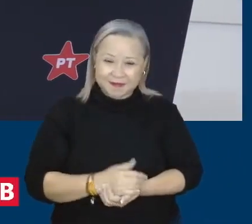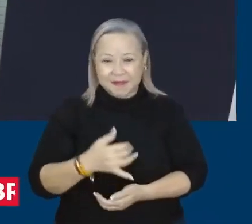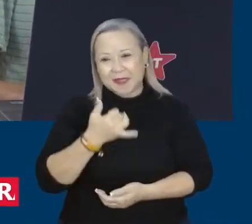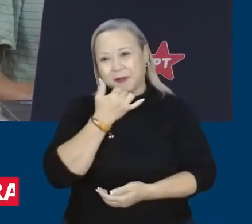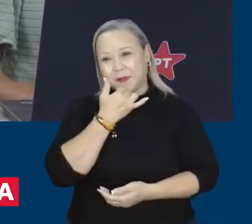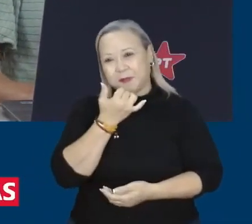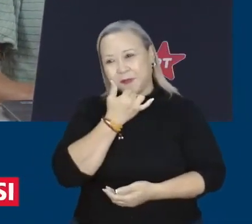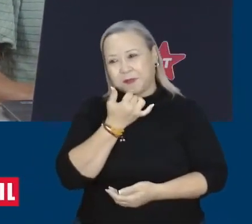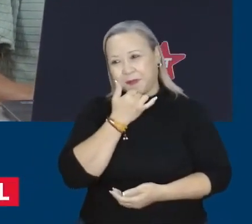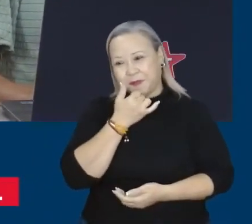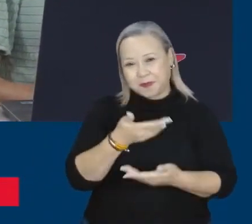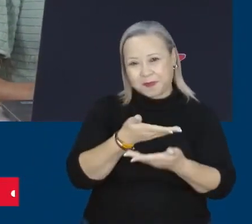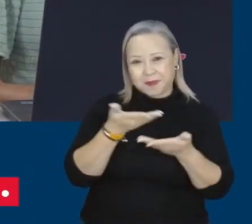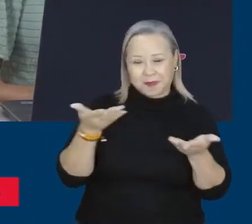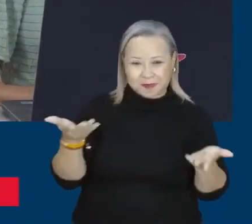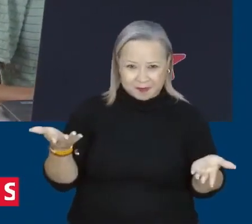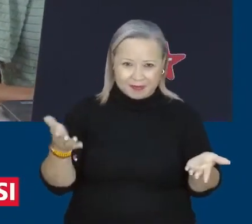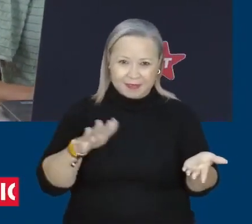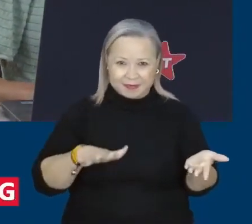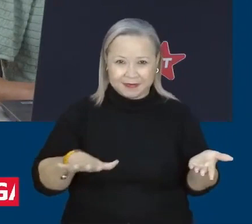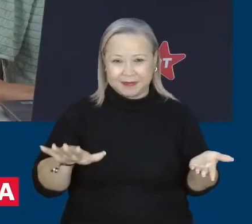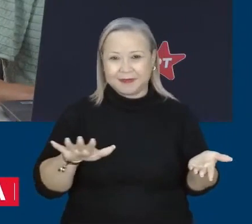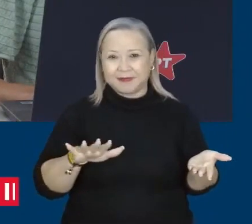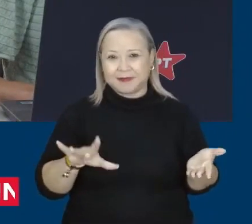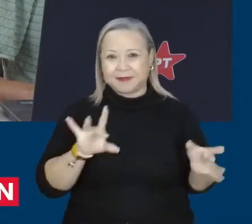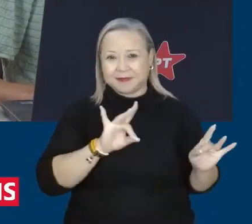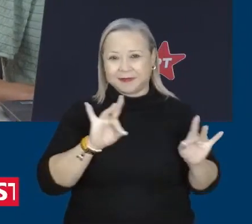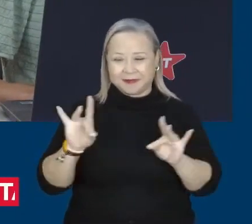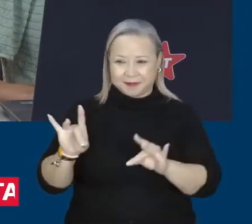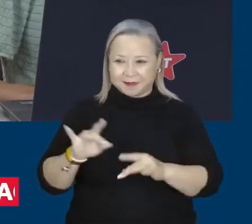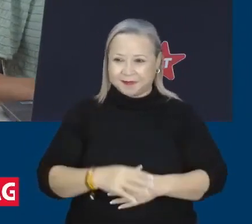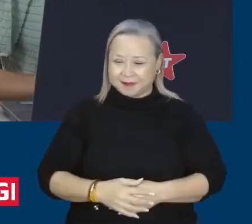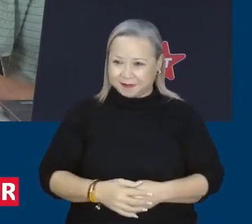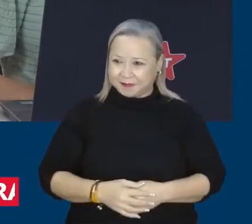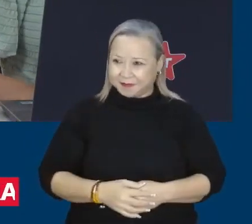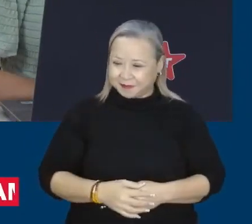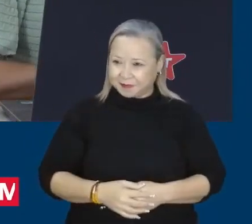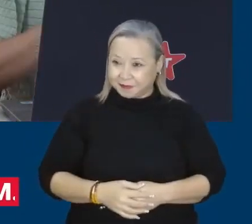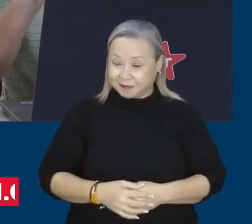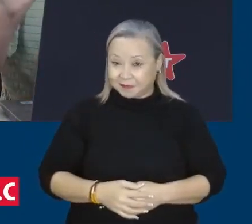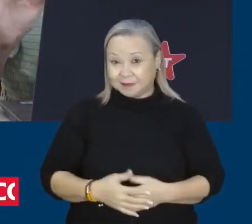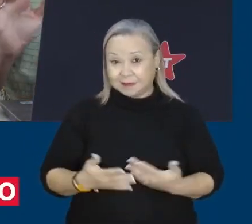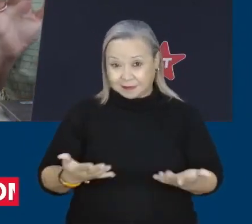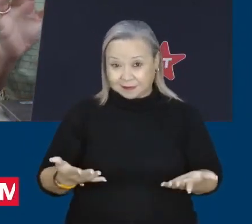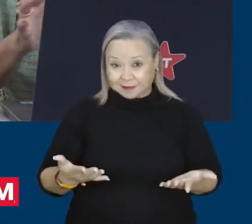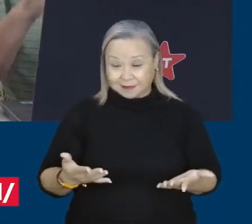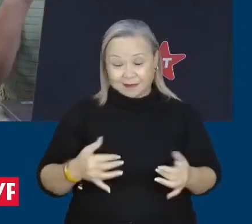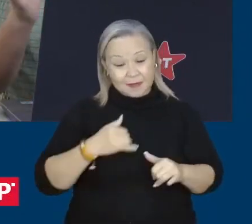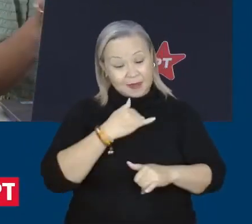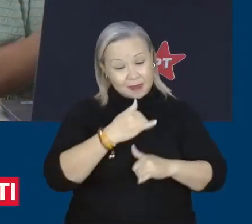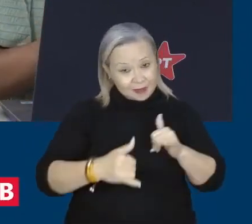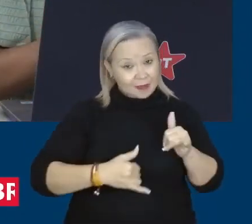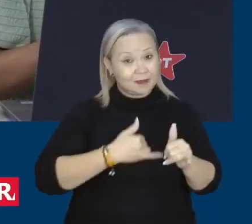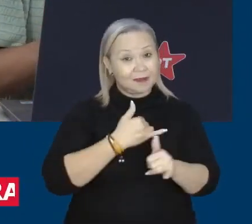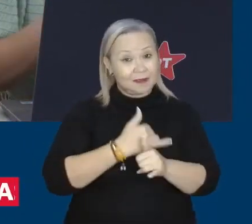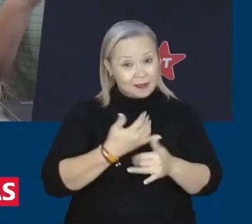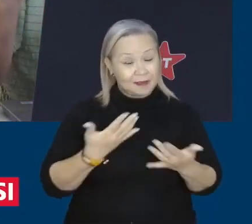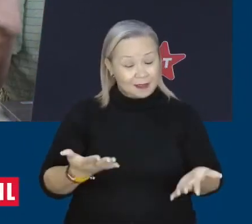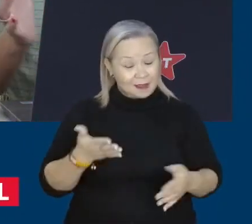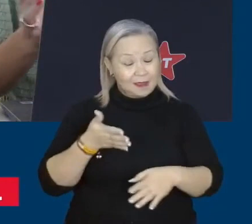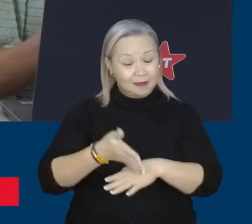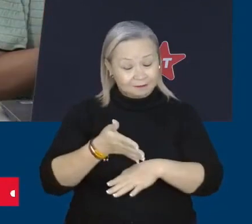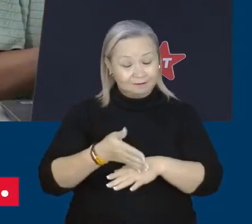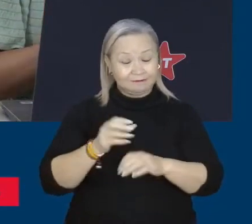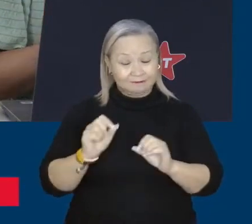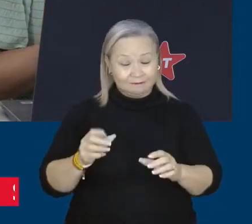né, a você não, e todos os nossos internautas. Imagina, porque é internet isso, faz parte aqui do